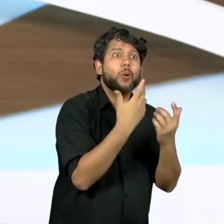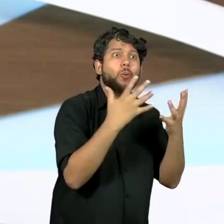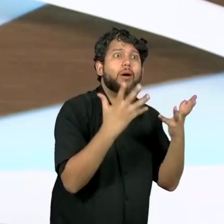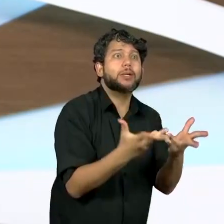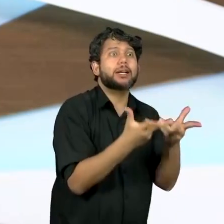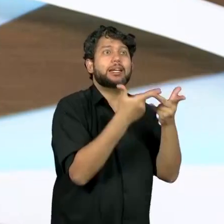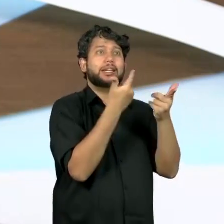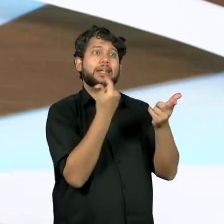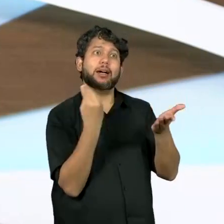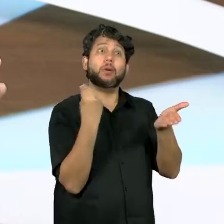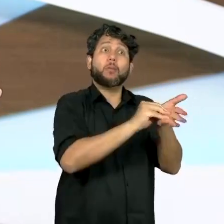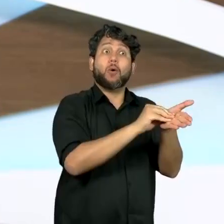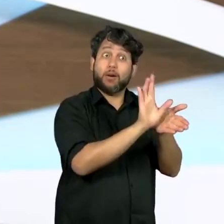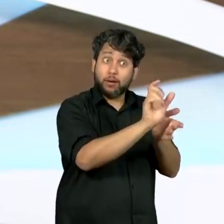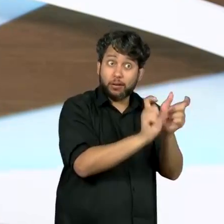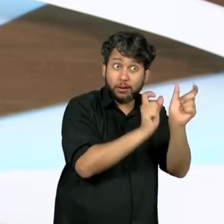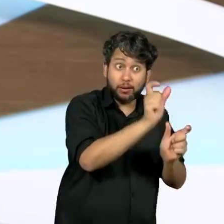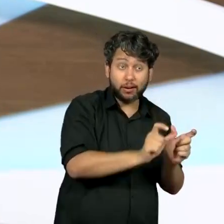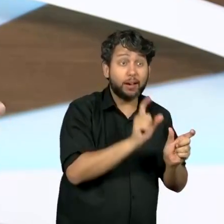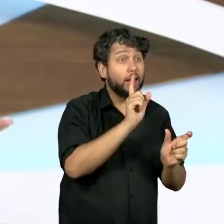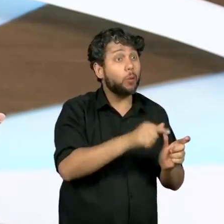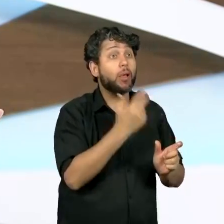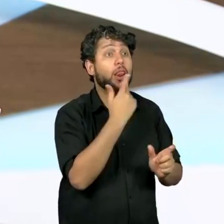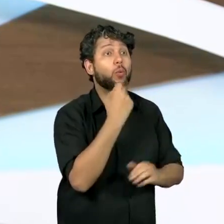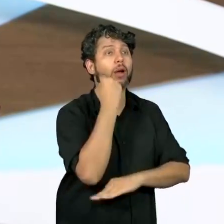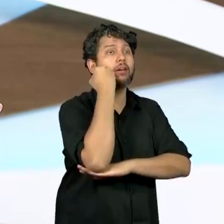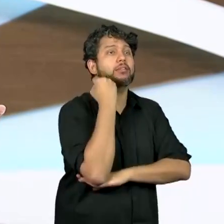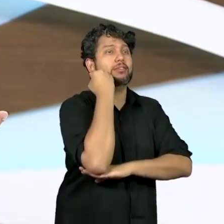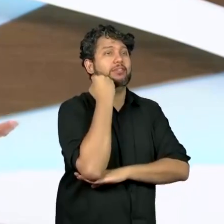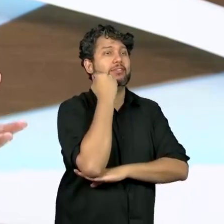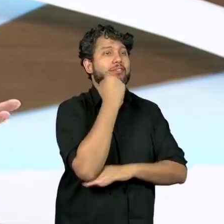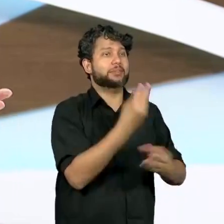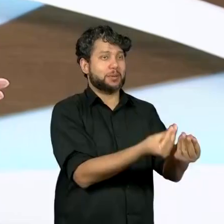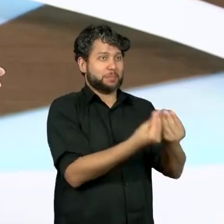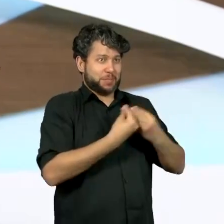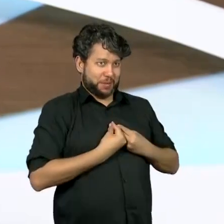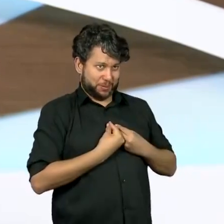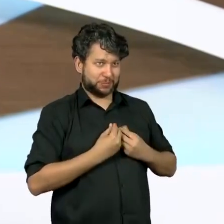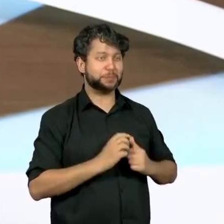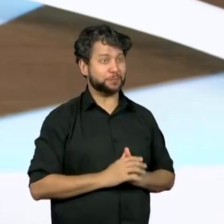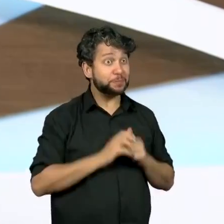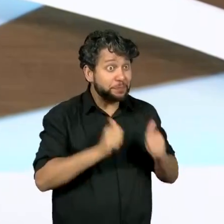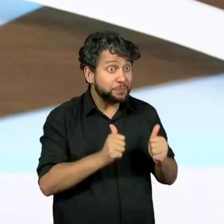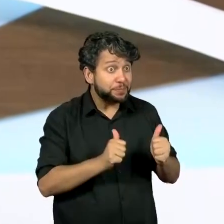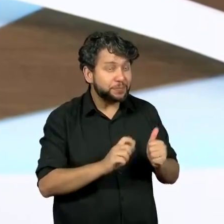resistência. Quando nós começámos a fazer